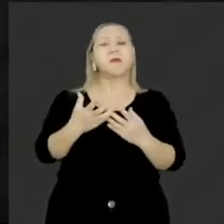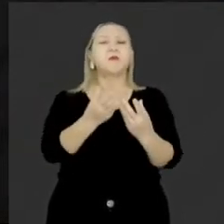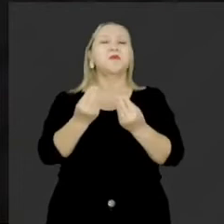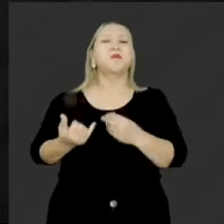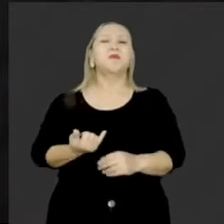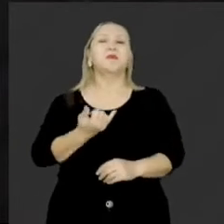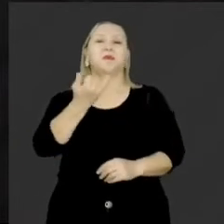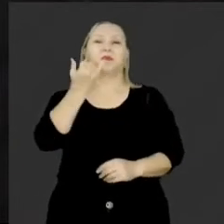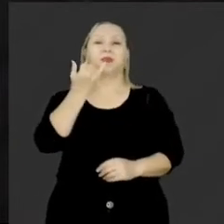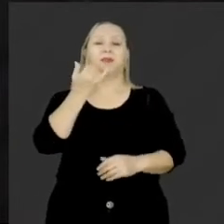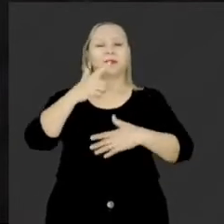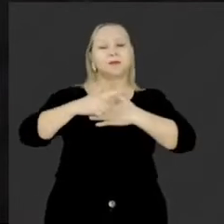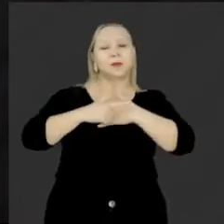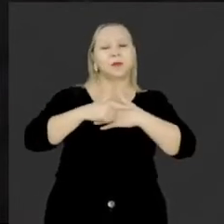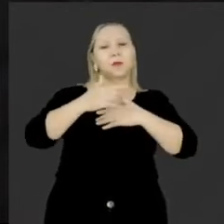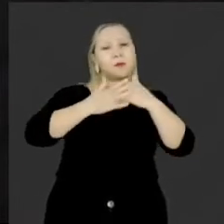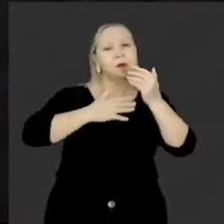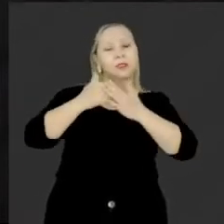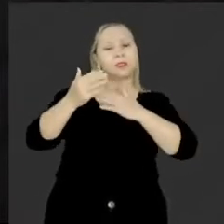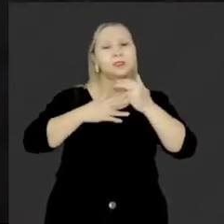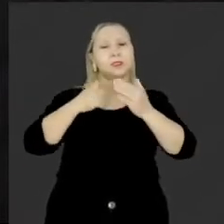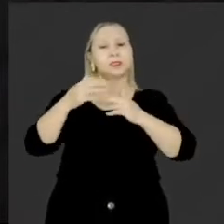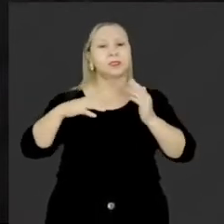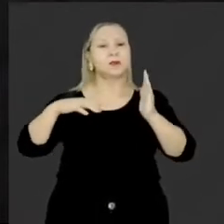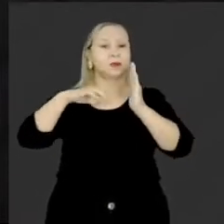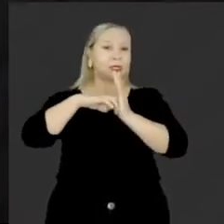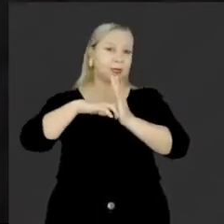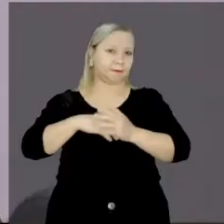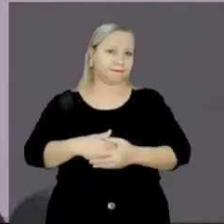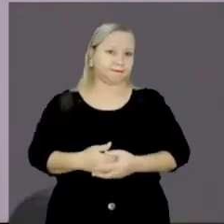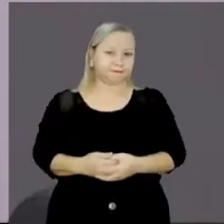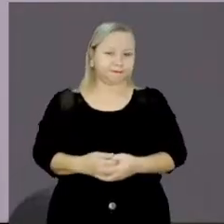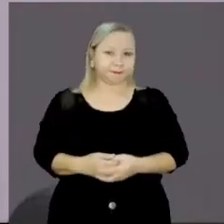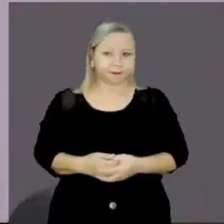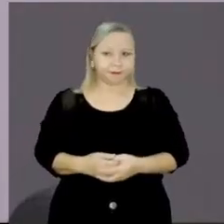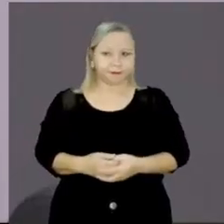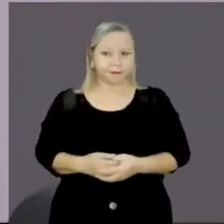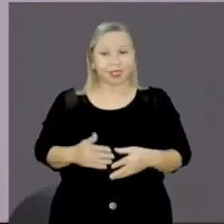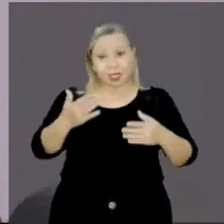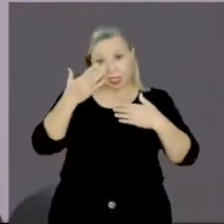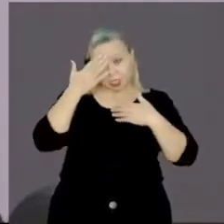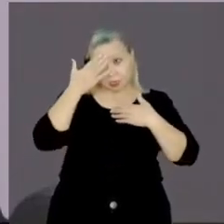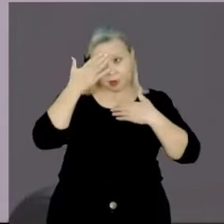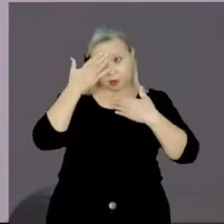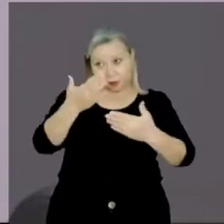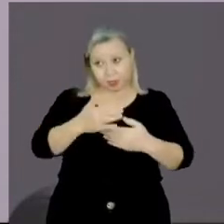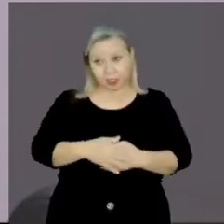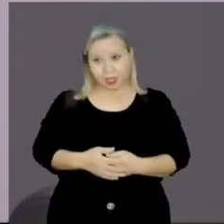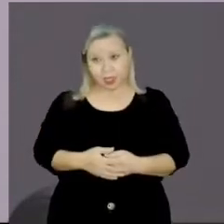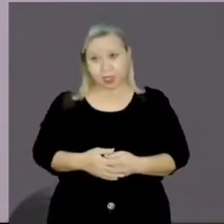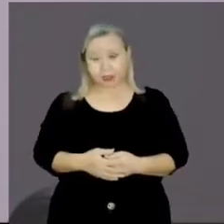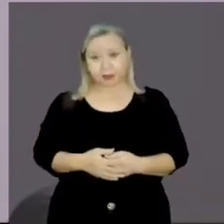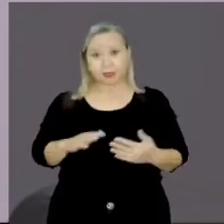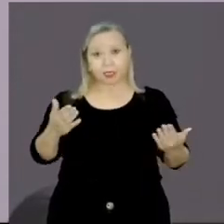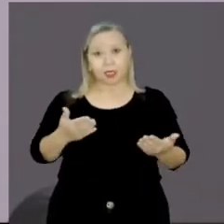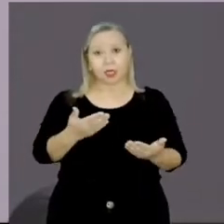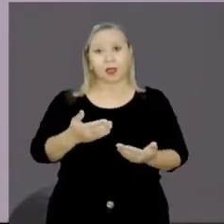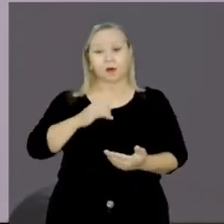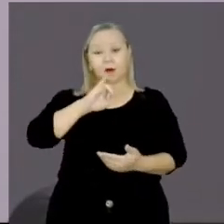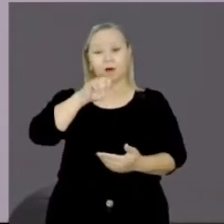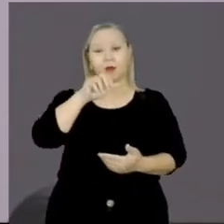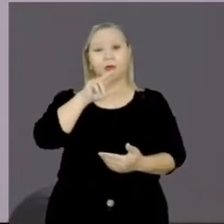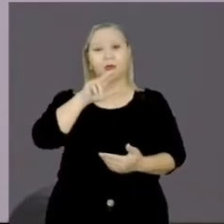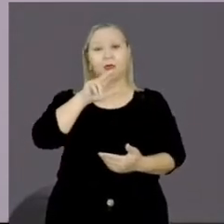do senhor aconteceu um grande esquema e para chegar nessa conclusão, acho que o eleitor basta olhar para os milhões devolvidos aos cofres